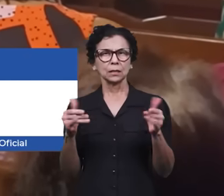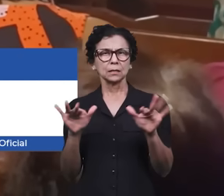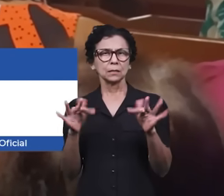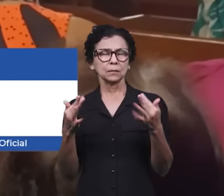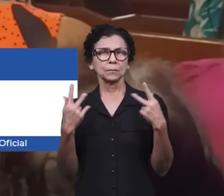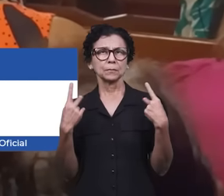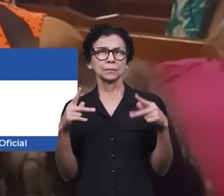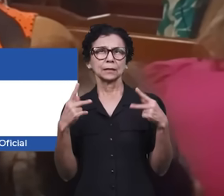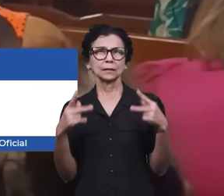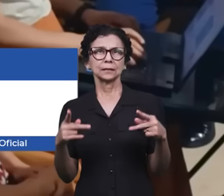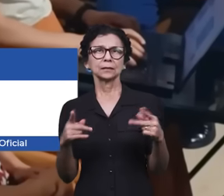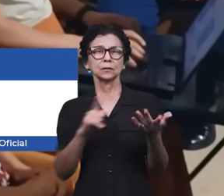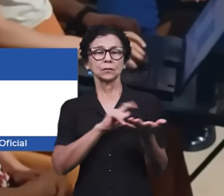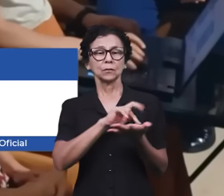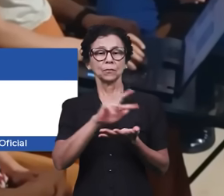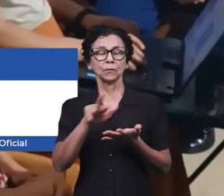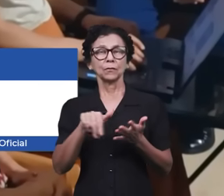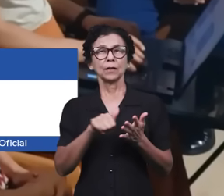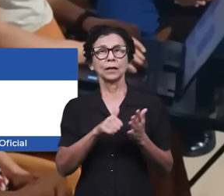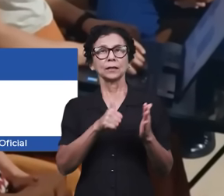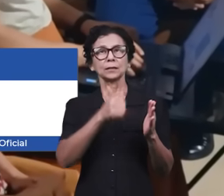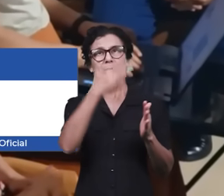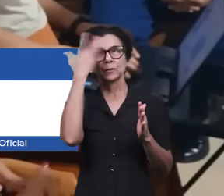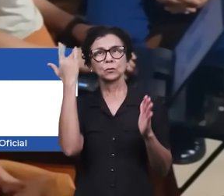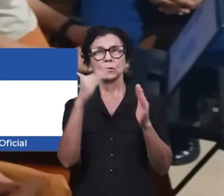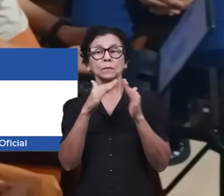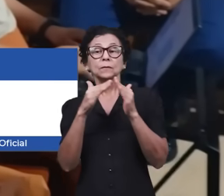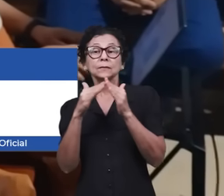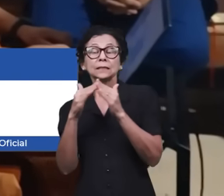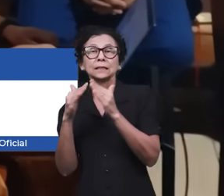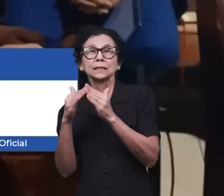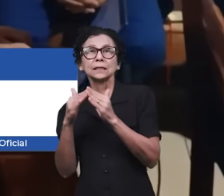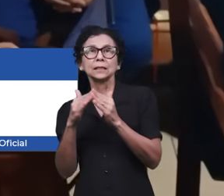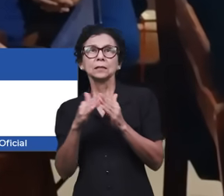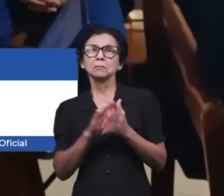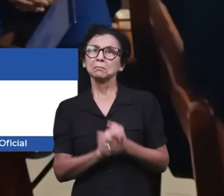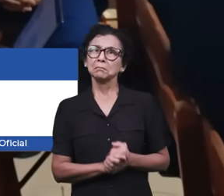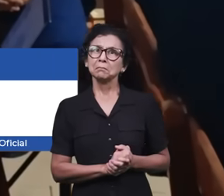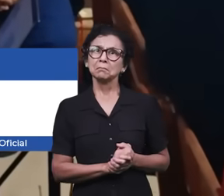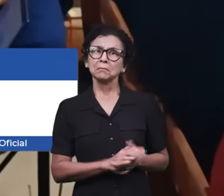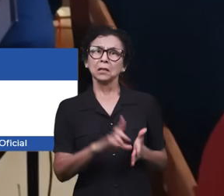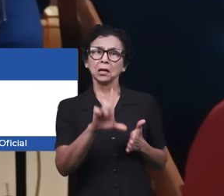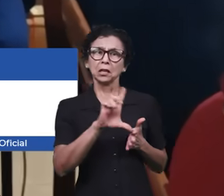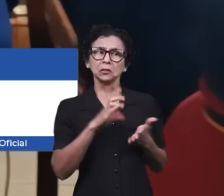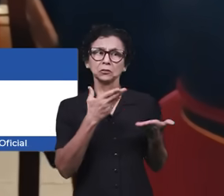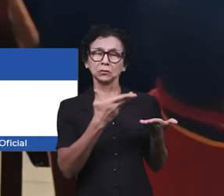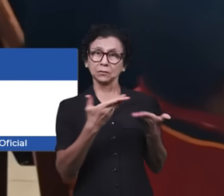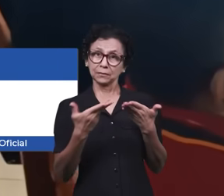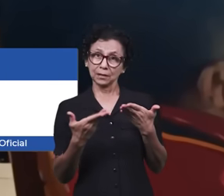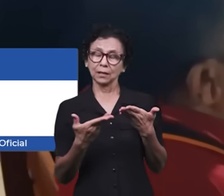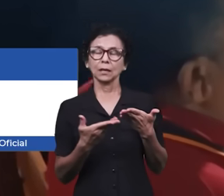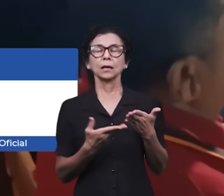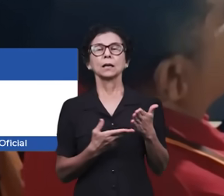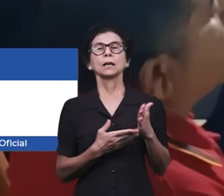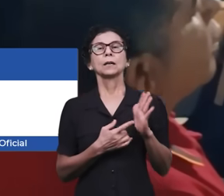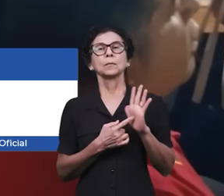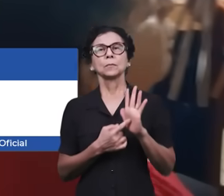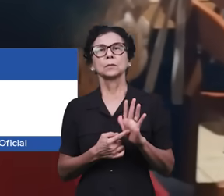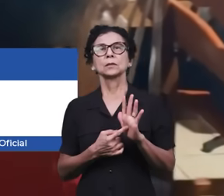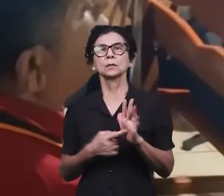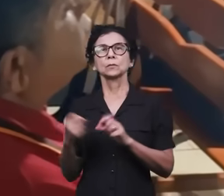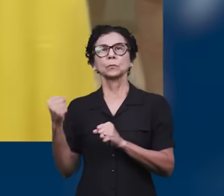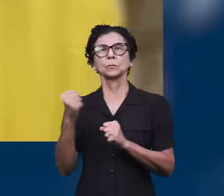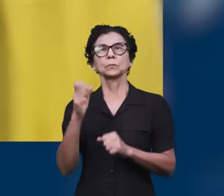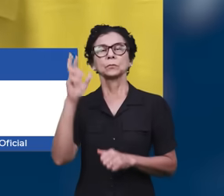de vários vizinhos nos cultos, mesmo antes de terem sido convidados, mostrando a operação do Senhor neste